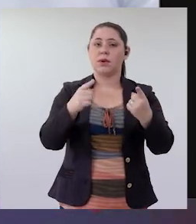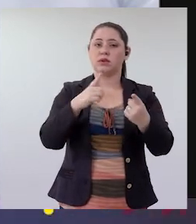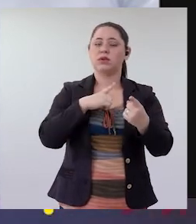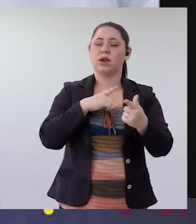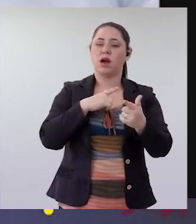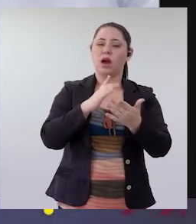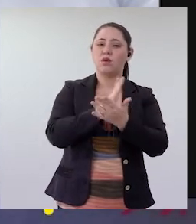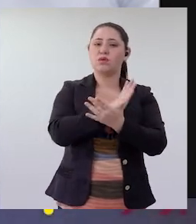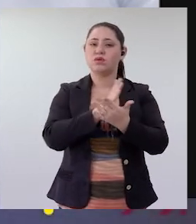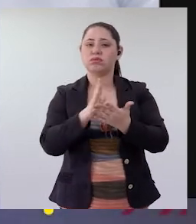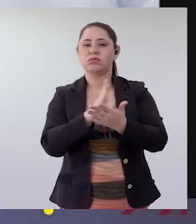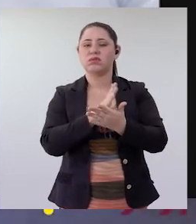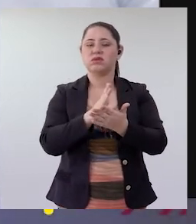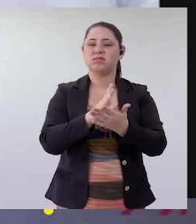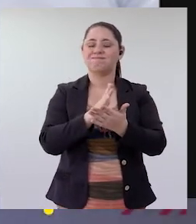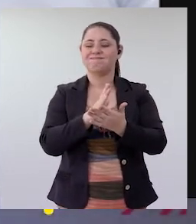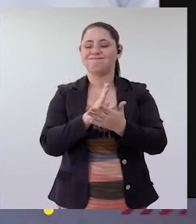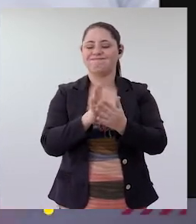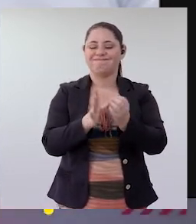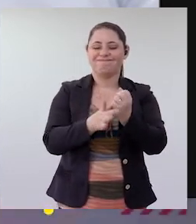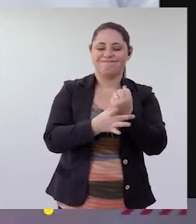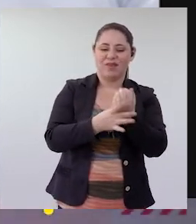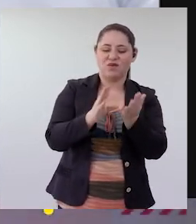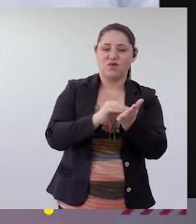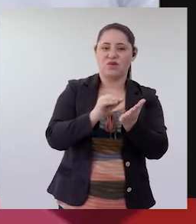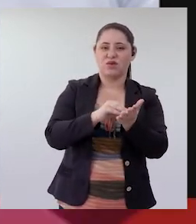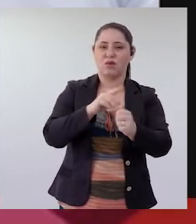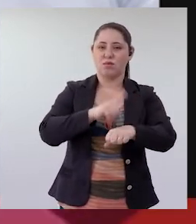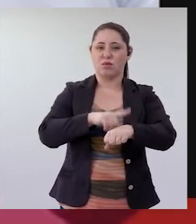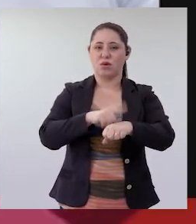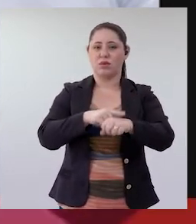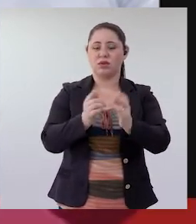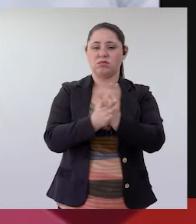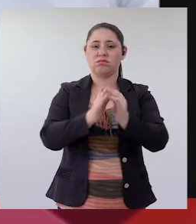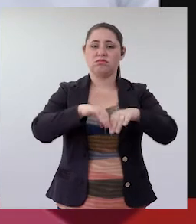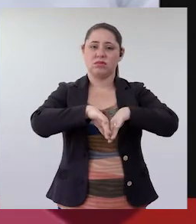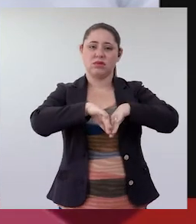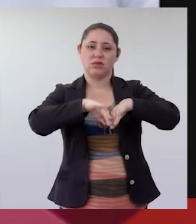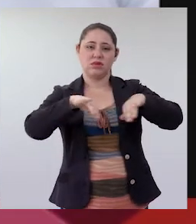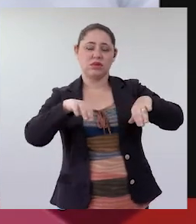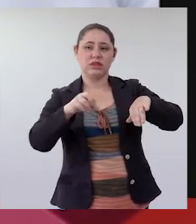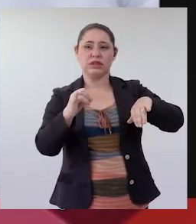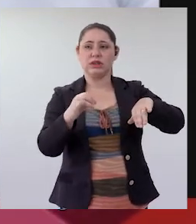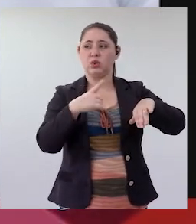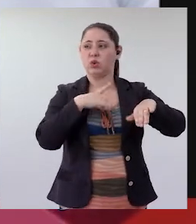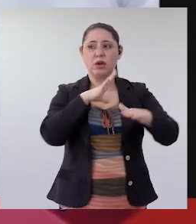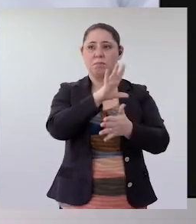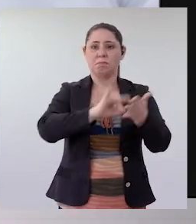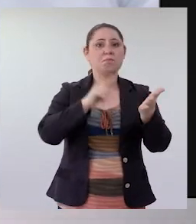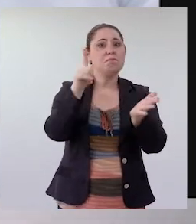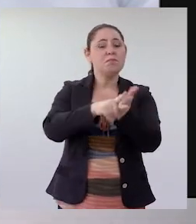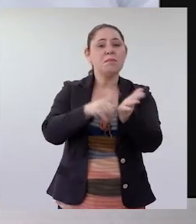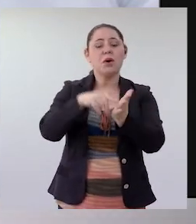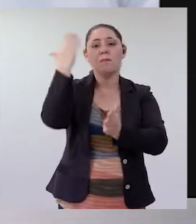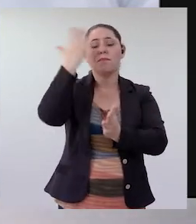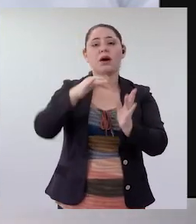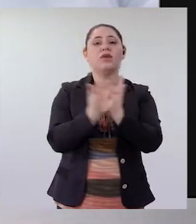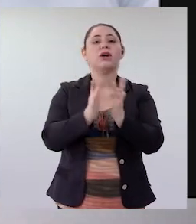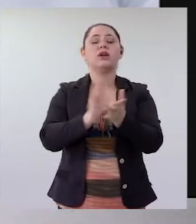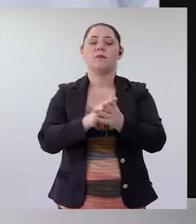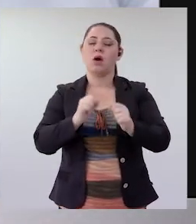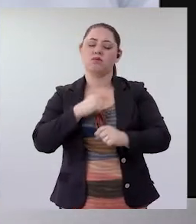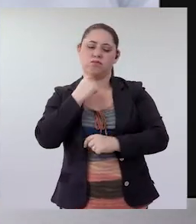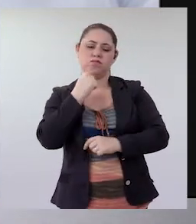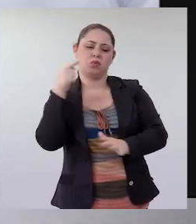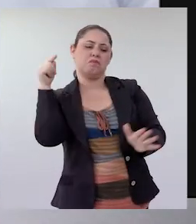vezes traz alguma insegurança, né, no momento do seu desfazimento. Se não há nenhuma formalização, pode